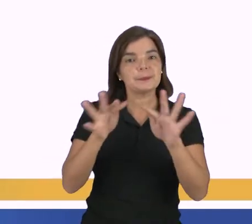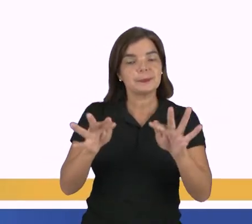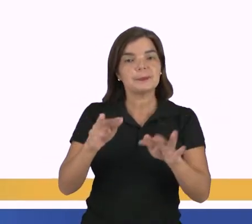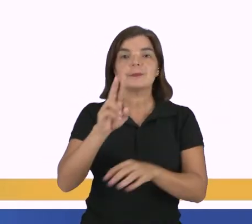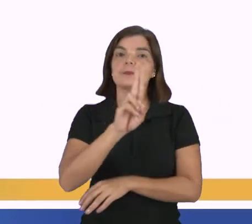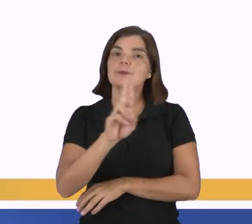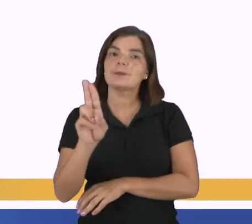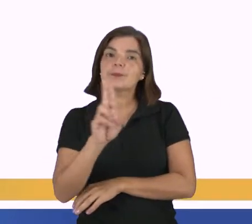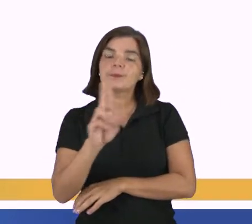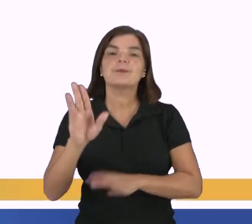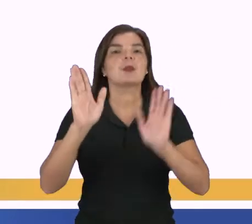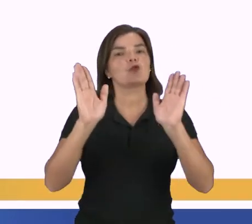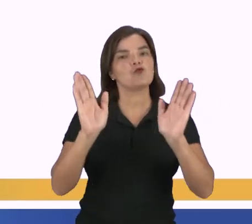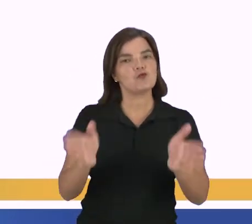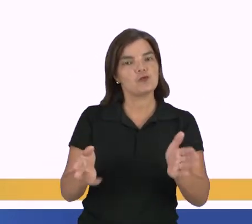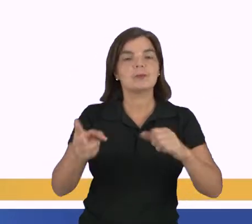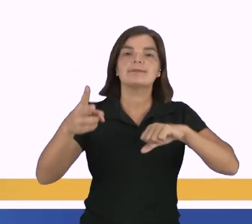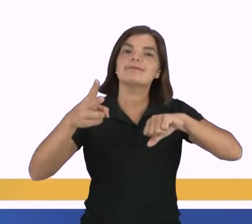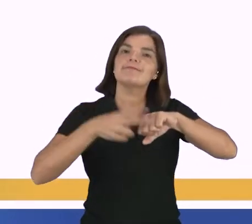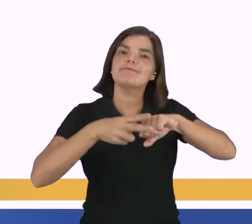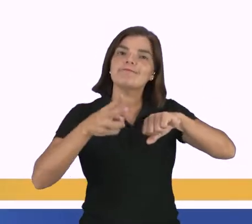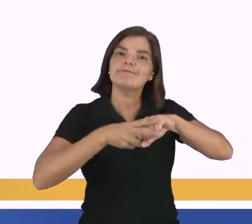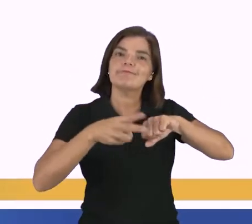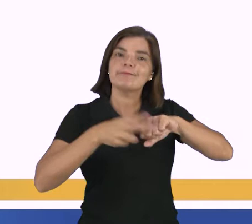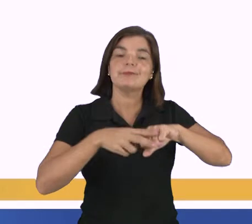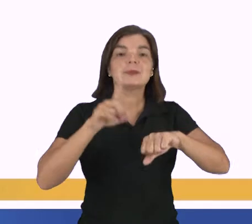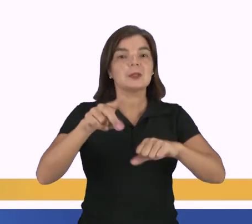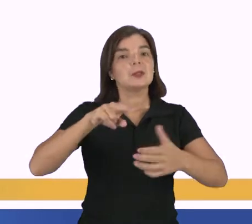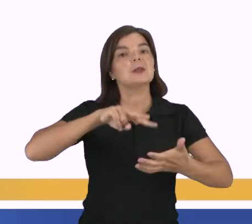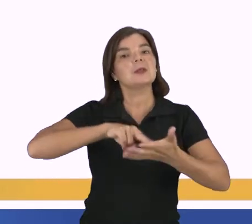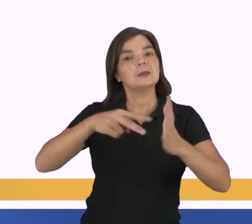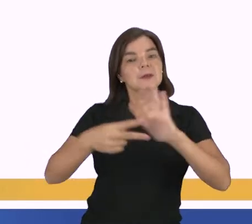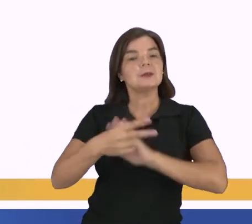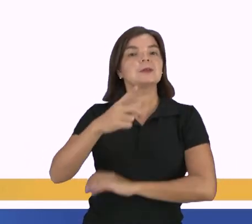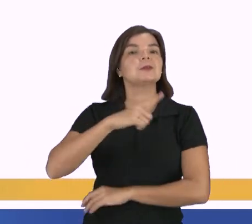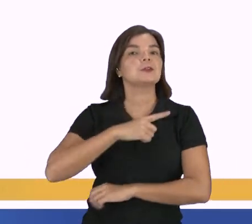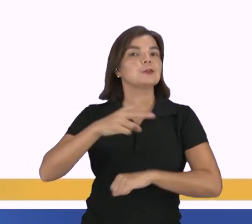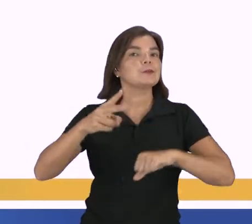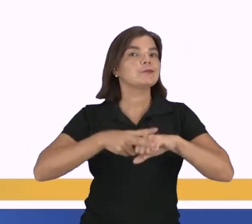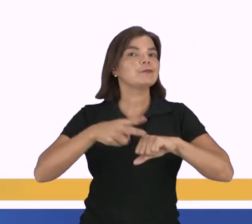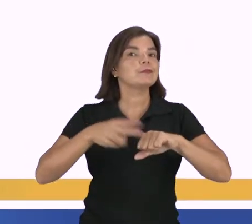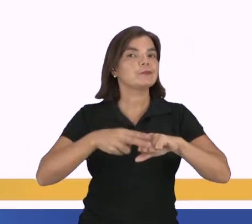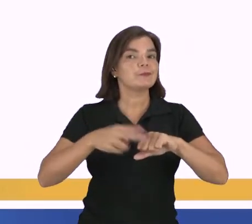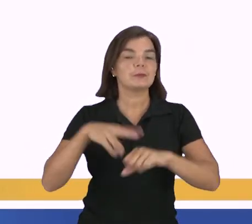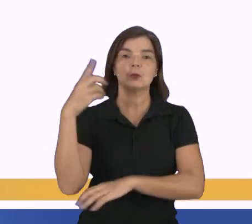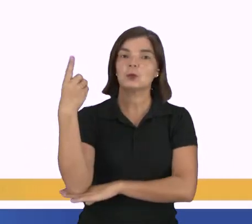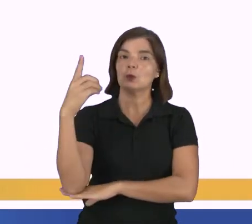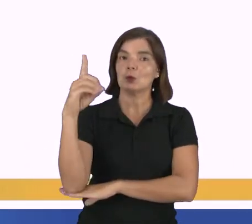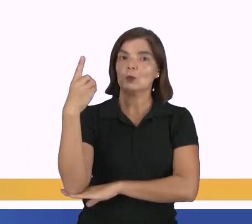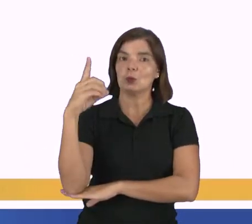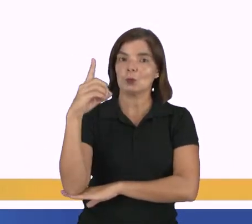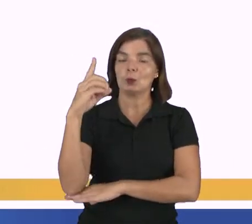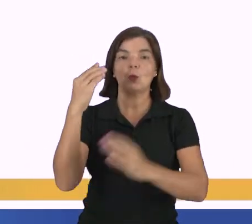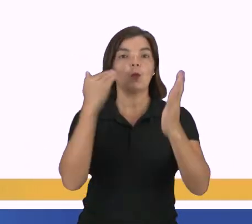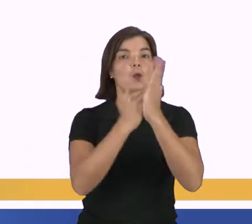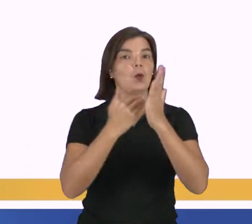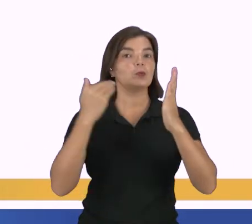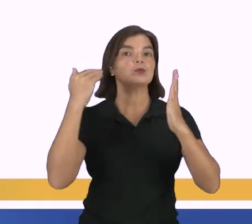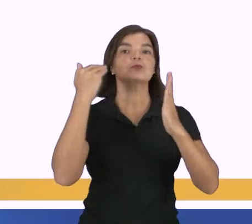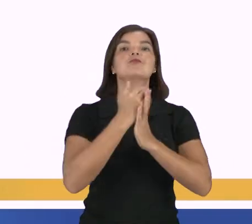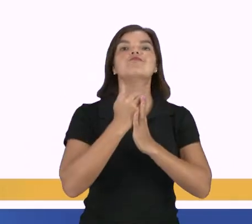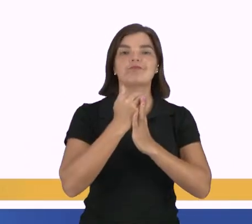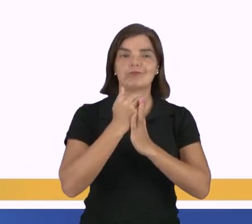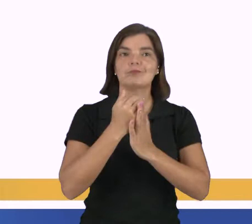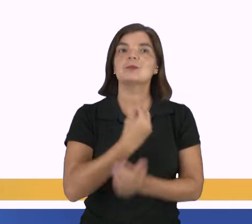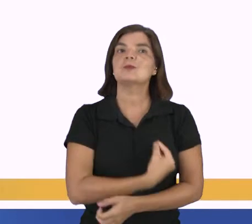nominais. Já as frases verbais aqui embaixo, são as que contêm o verbo, vamos ver aqui. O dólar aumentou, presença aí